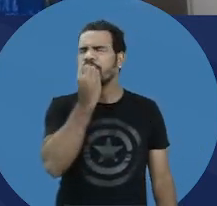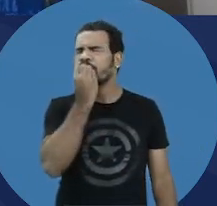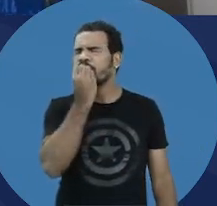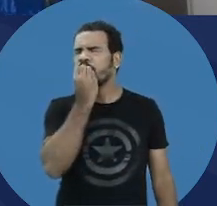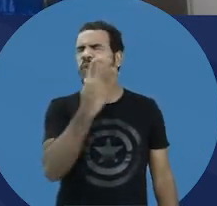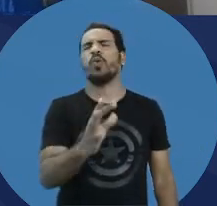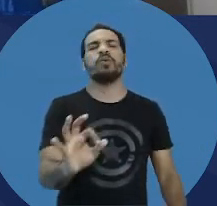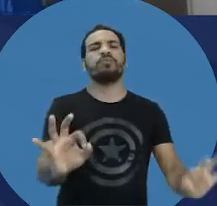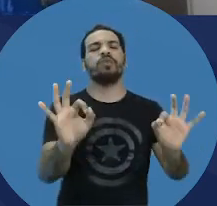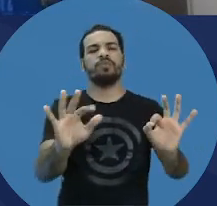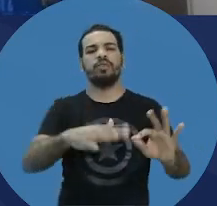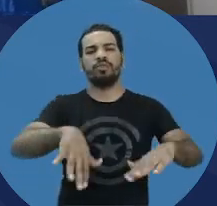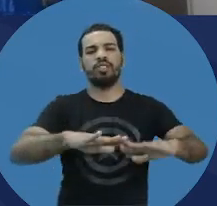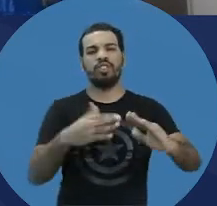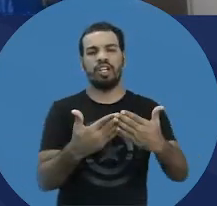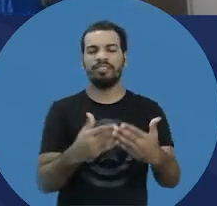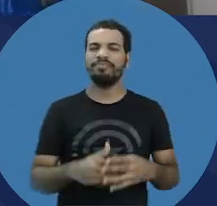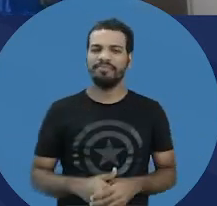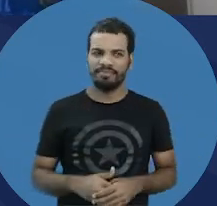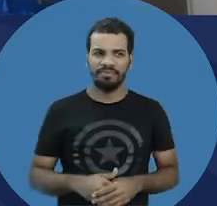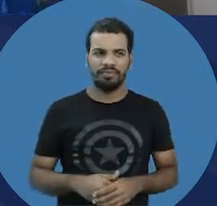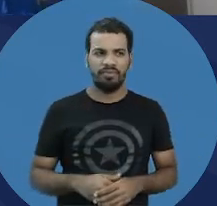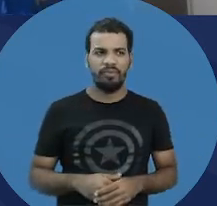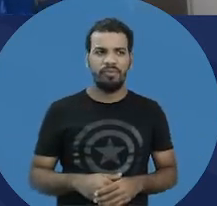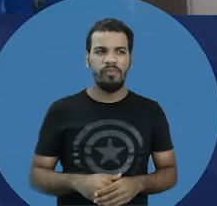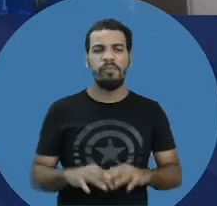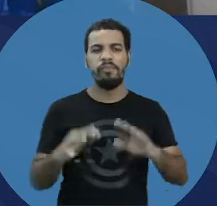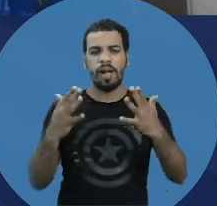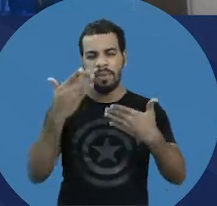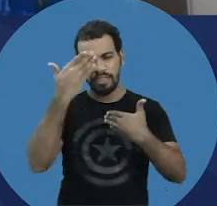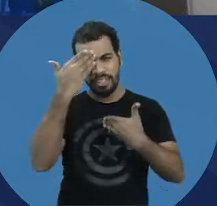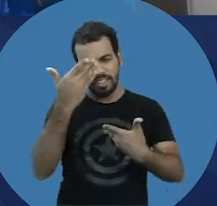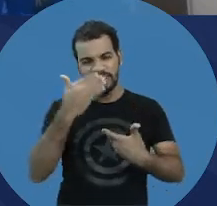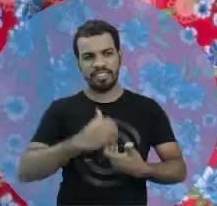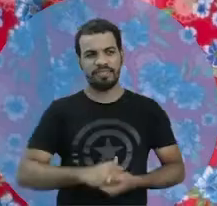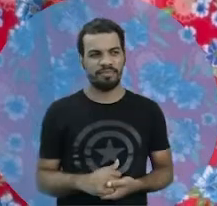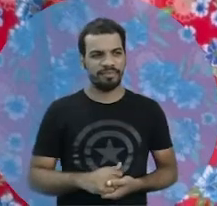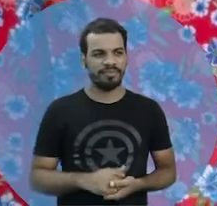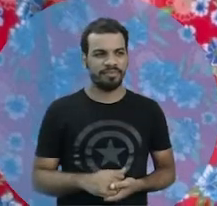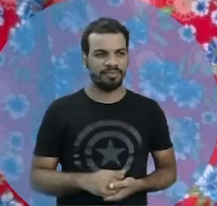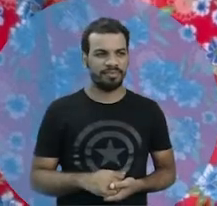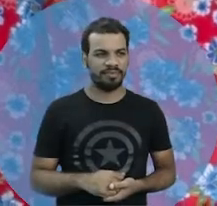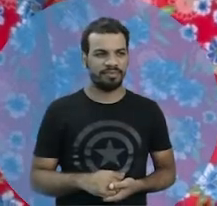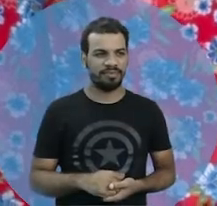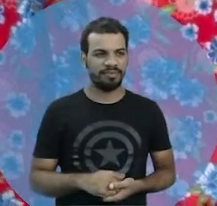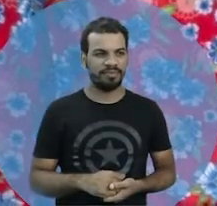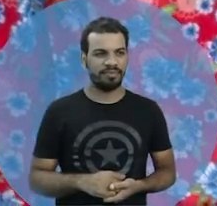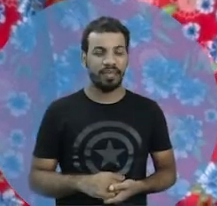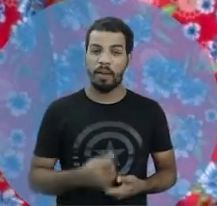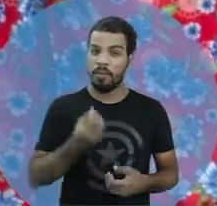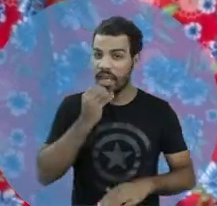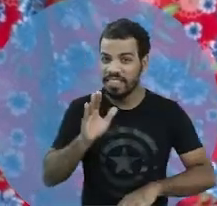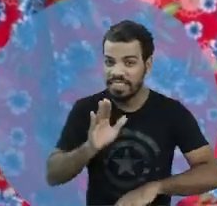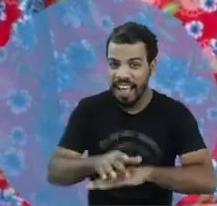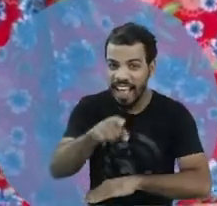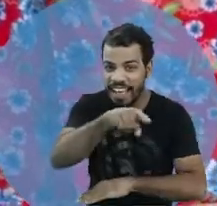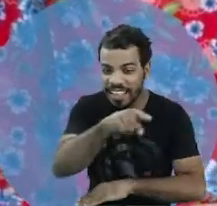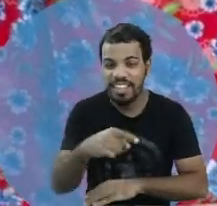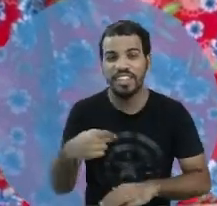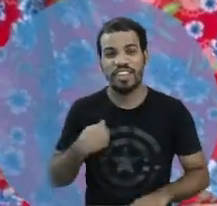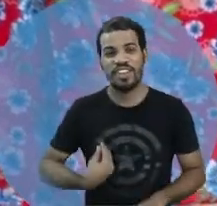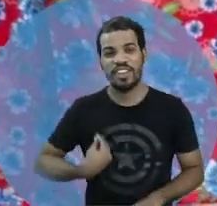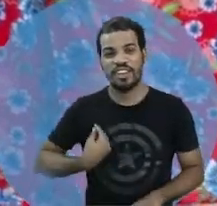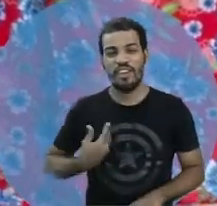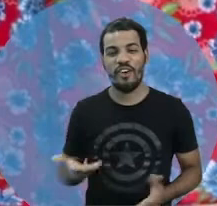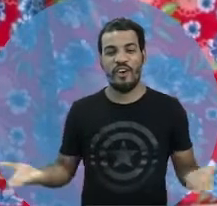espaço escolar. Parabéns e gratidão por compartilhar o trabalho. Olá, telespectadores JG. Estamos aqui hoje com